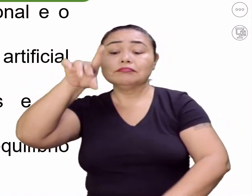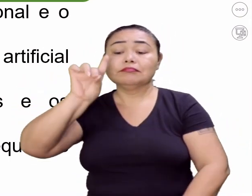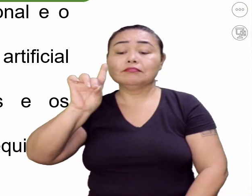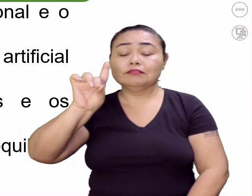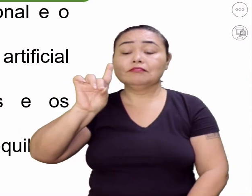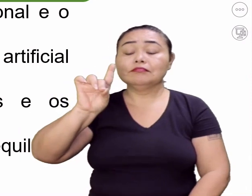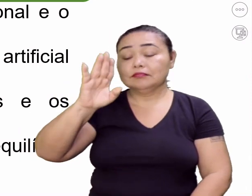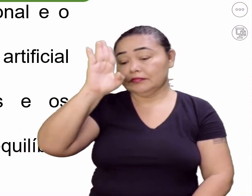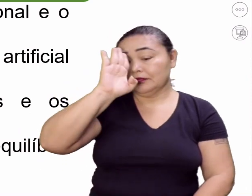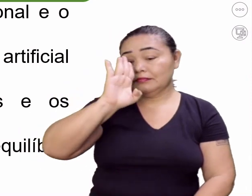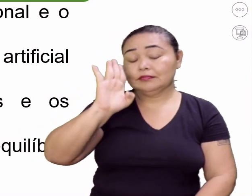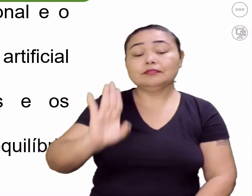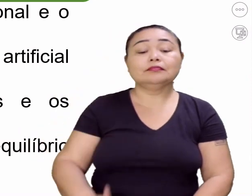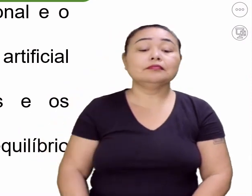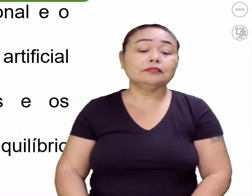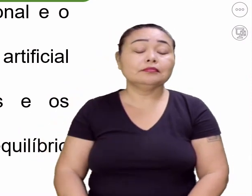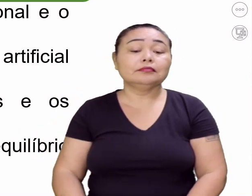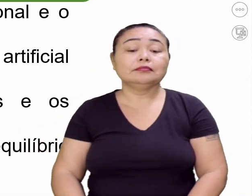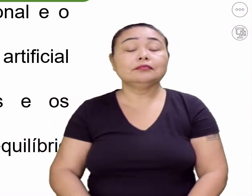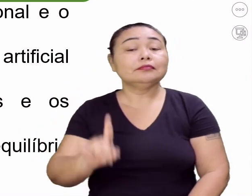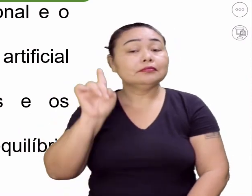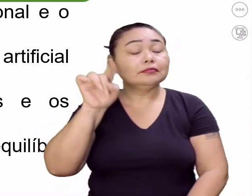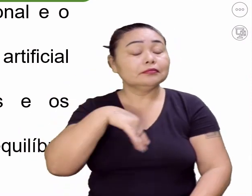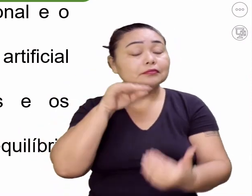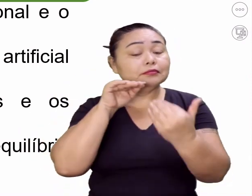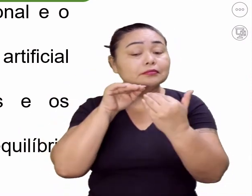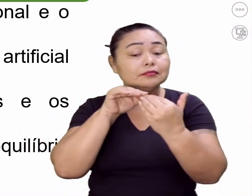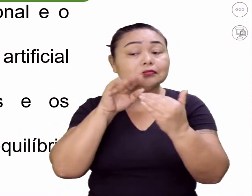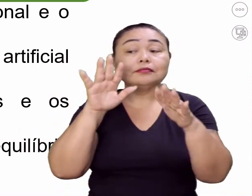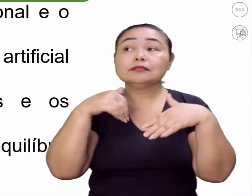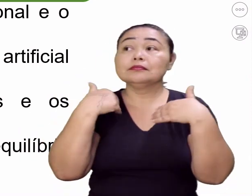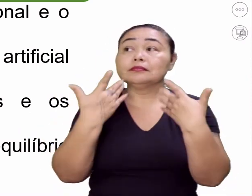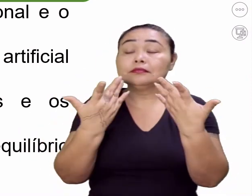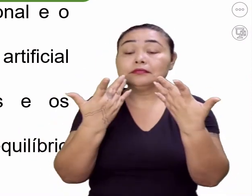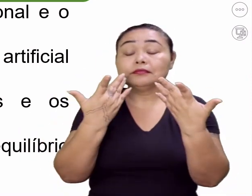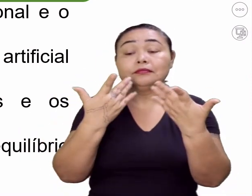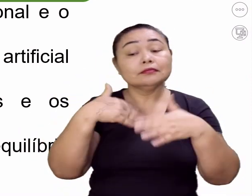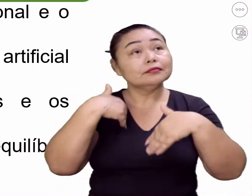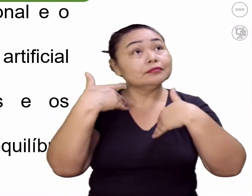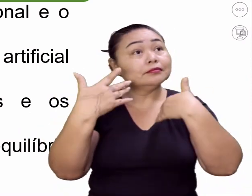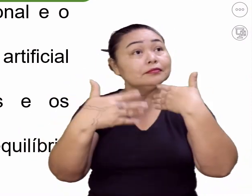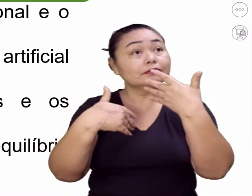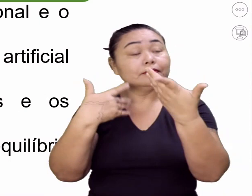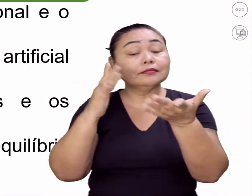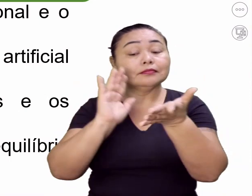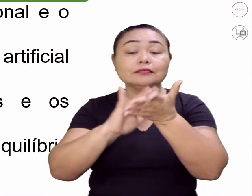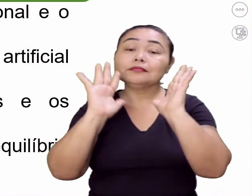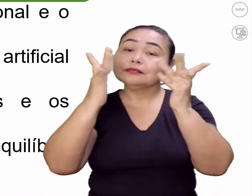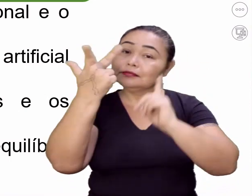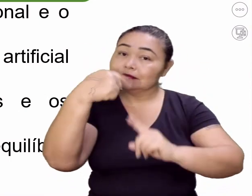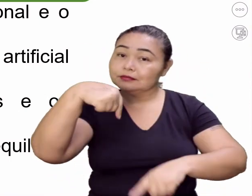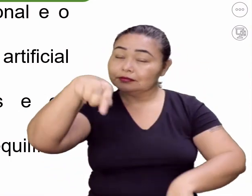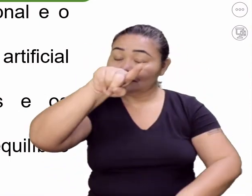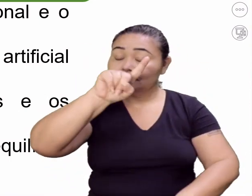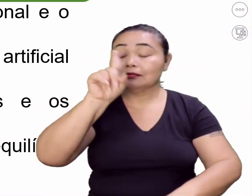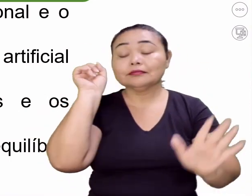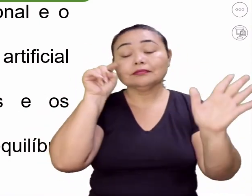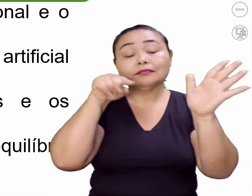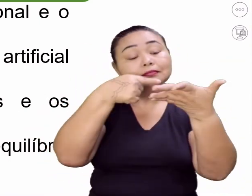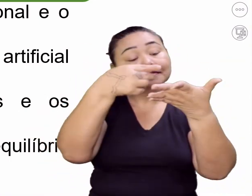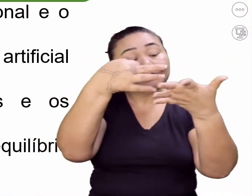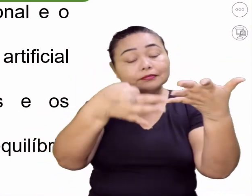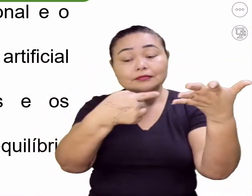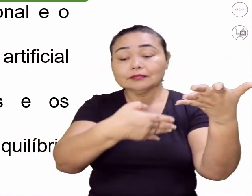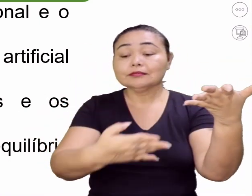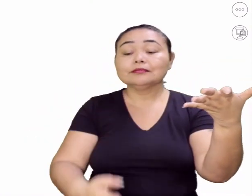Nordeste brasileiro. Muito bem. É isso? Exato, professor Jorge. Então, sem mais delongas, parabéns a todos que acertaram essa questão aí.